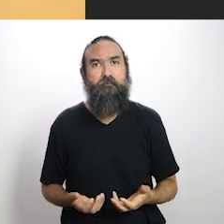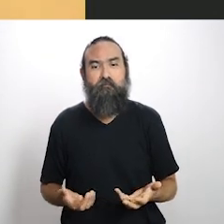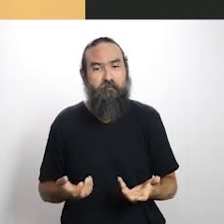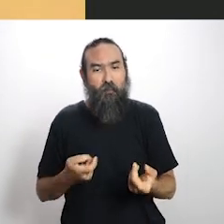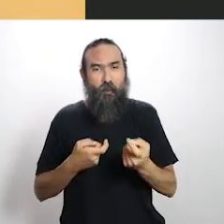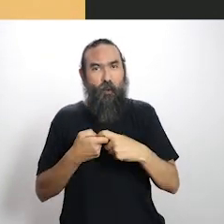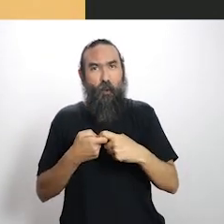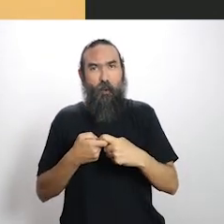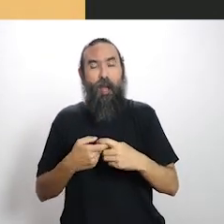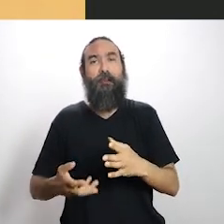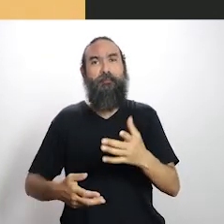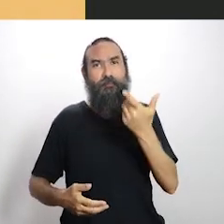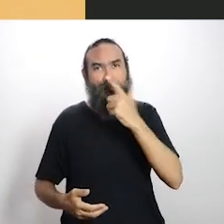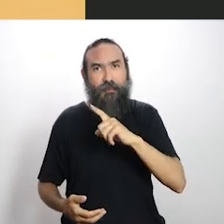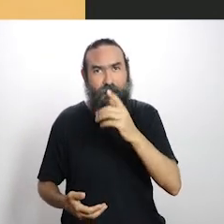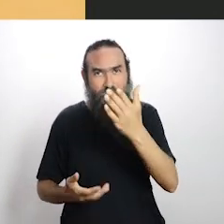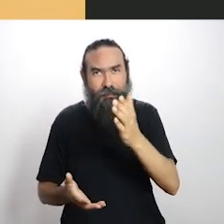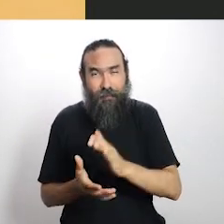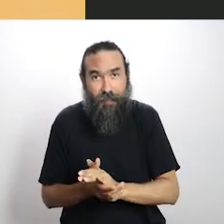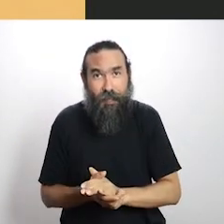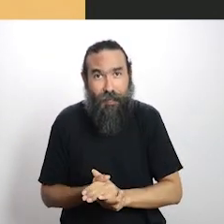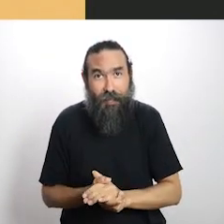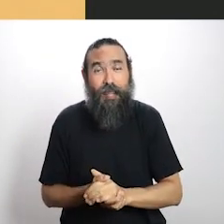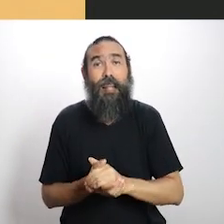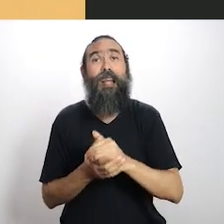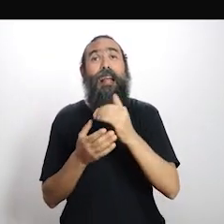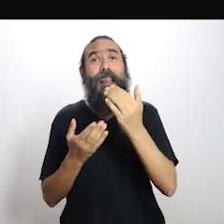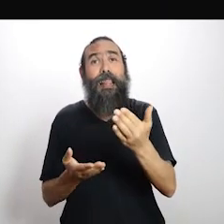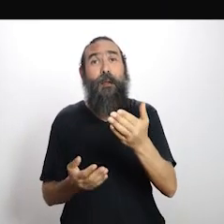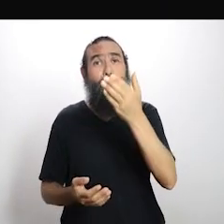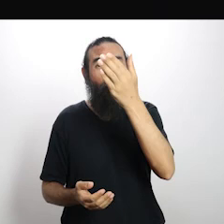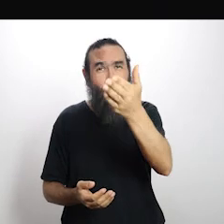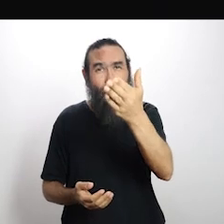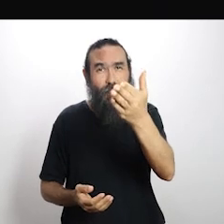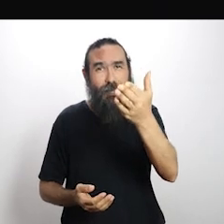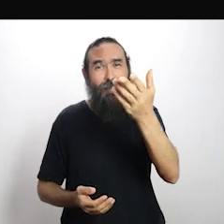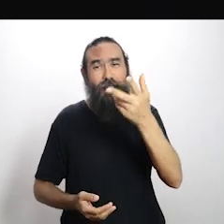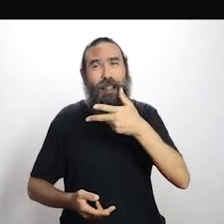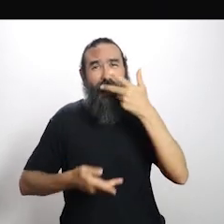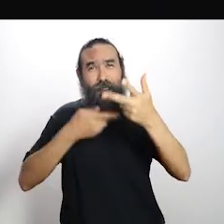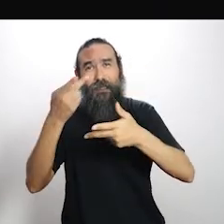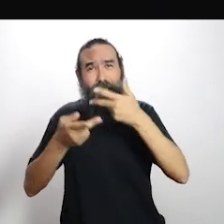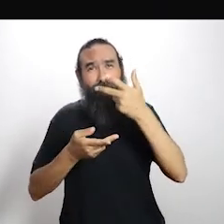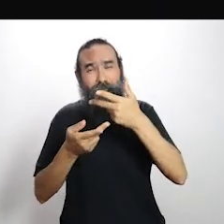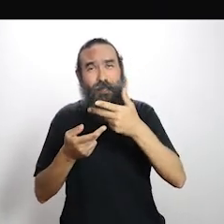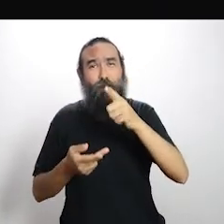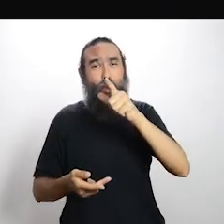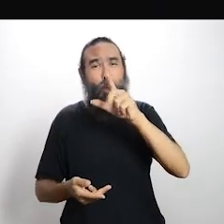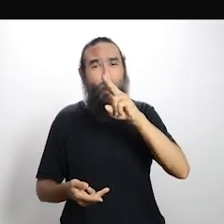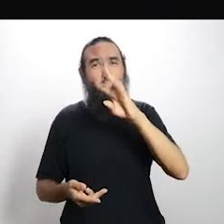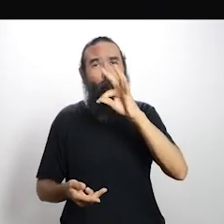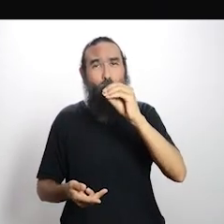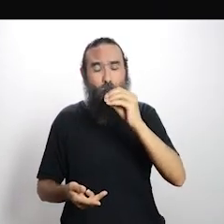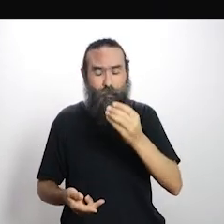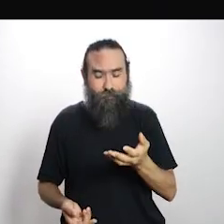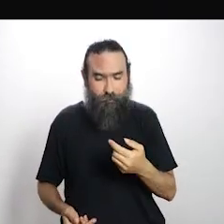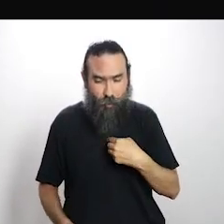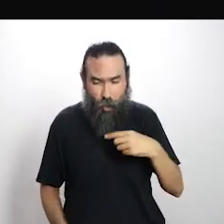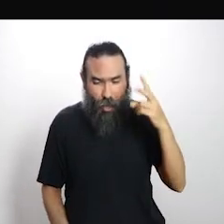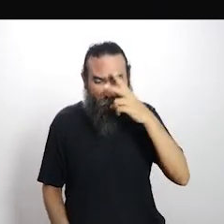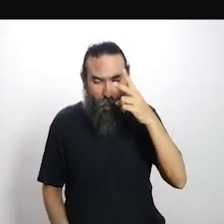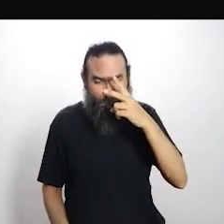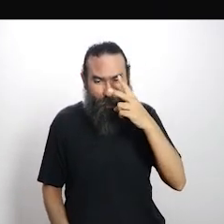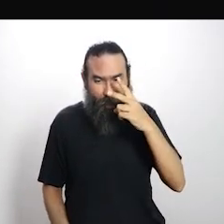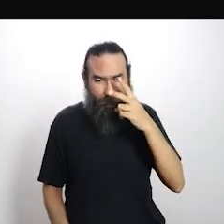recentemente é o Dada não é isso? o Dada é isso o nosso